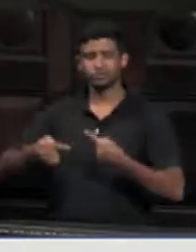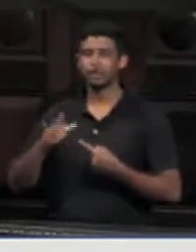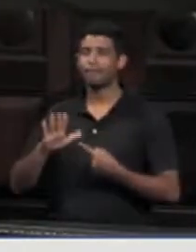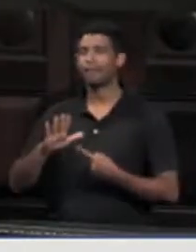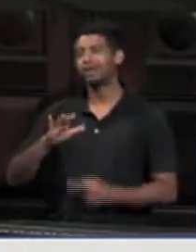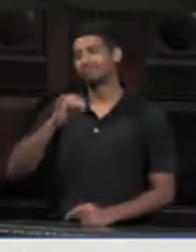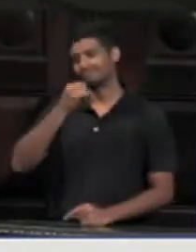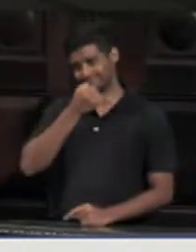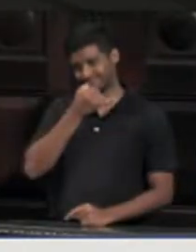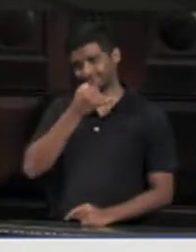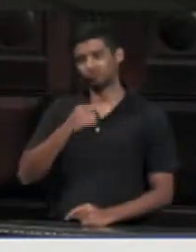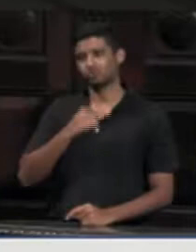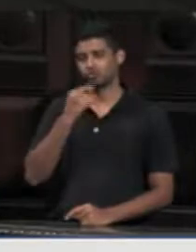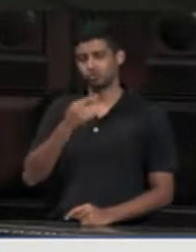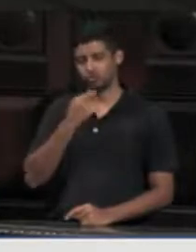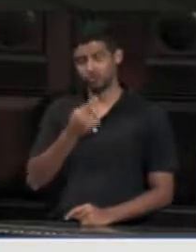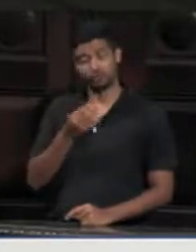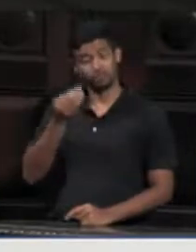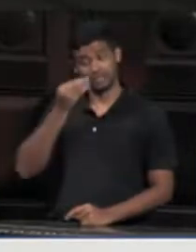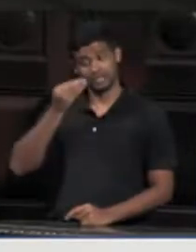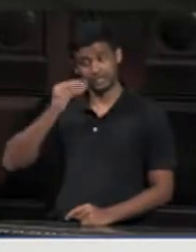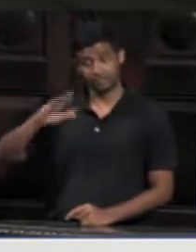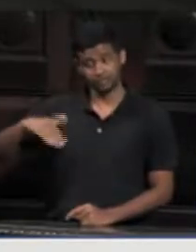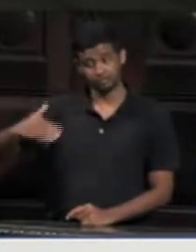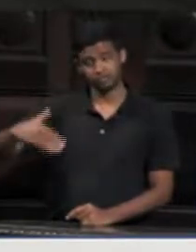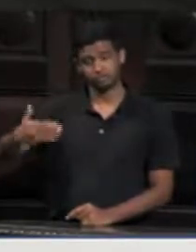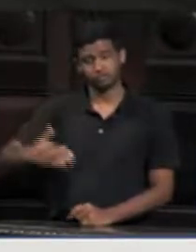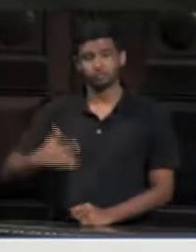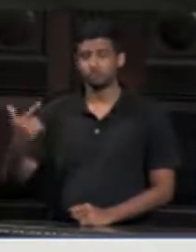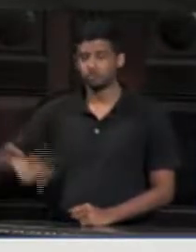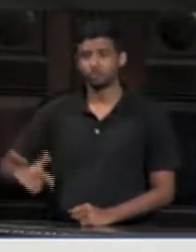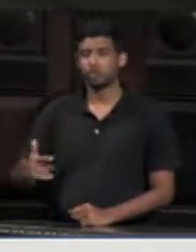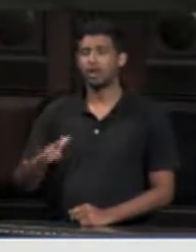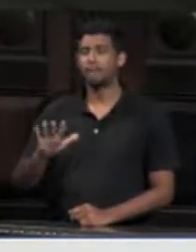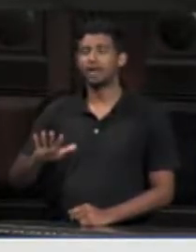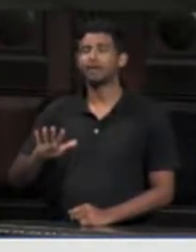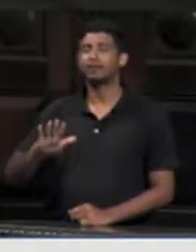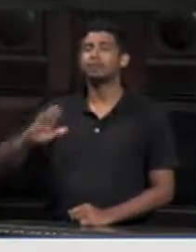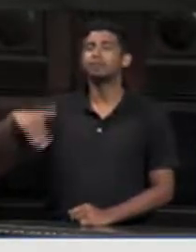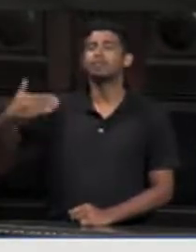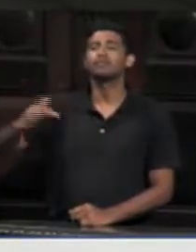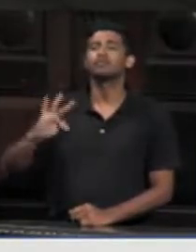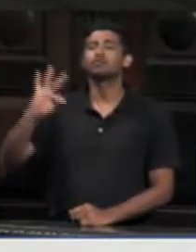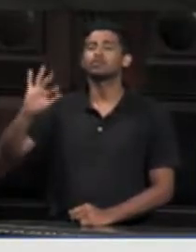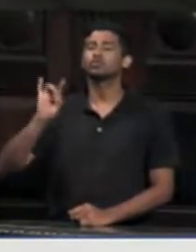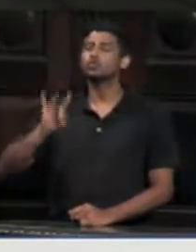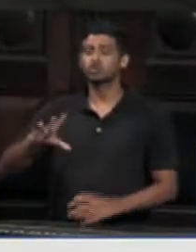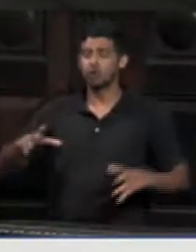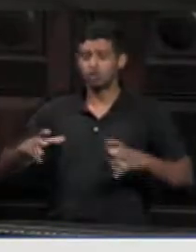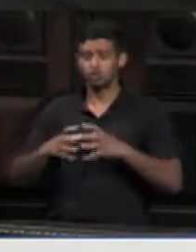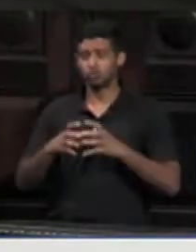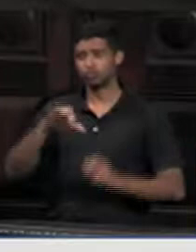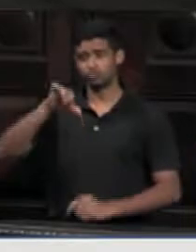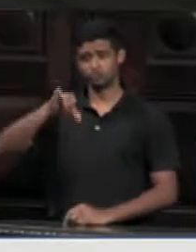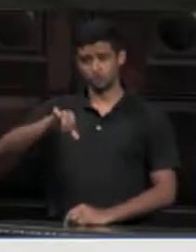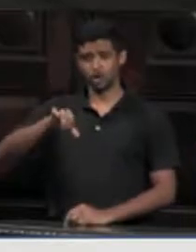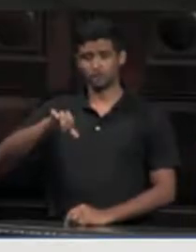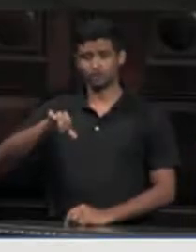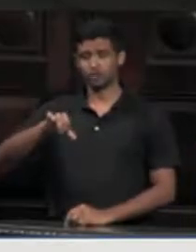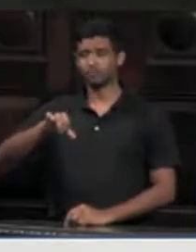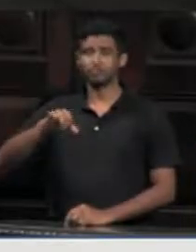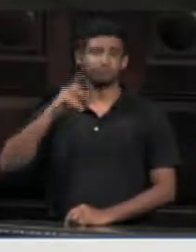não é colocado. Na próxima legislatura, só 9 partidos políticos dos 28